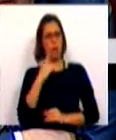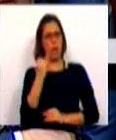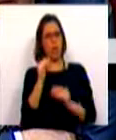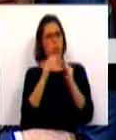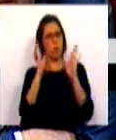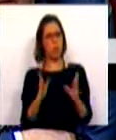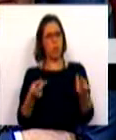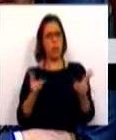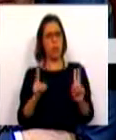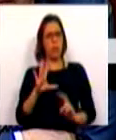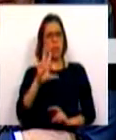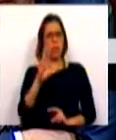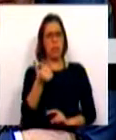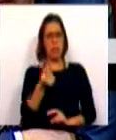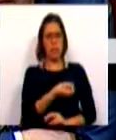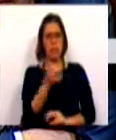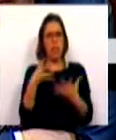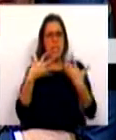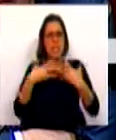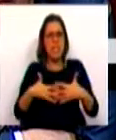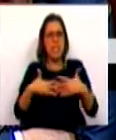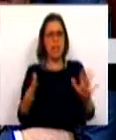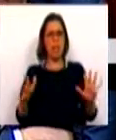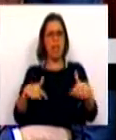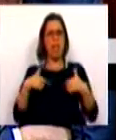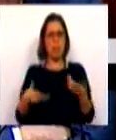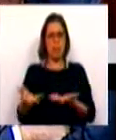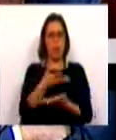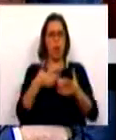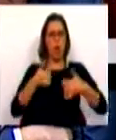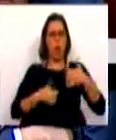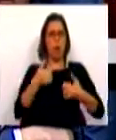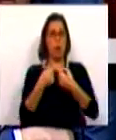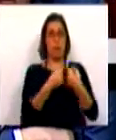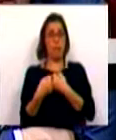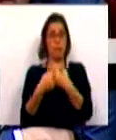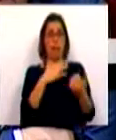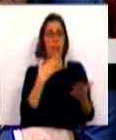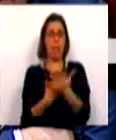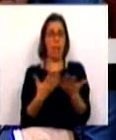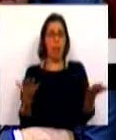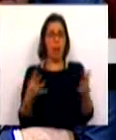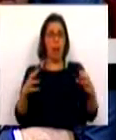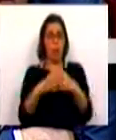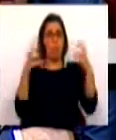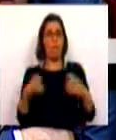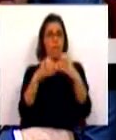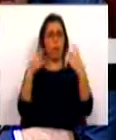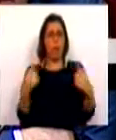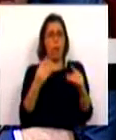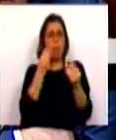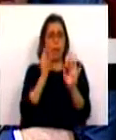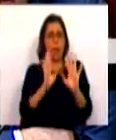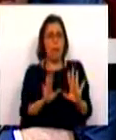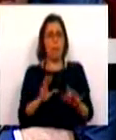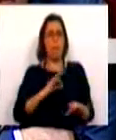que dispõe de cerca de 15 sindicatos e onde, portanto, a própria dinâmica da concorrência gera uma conflitualidade muito própria